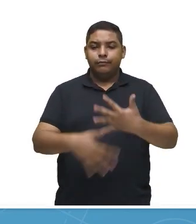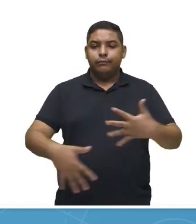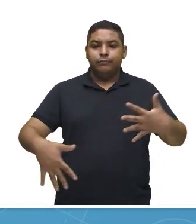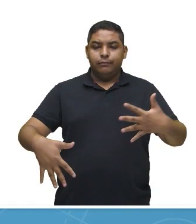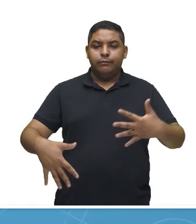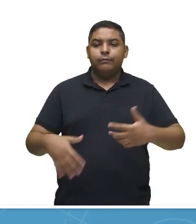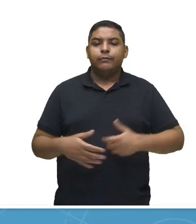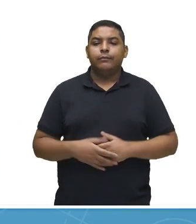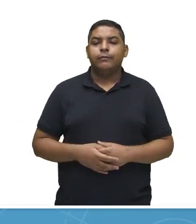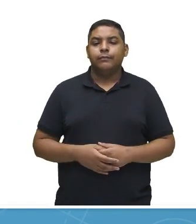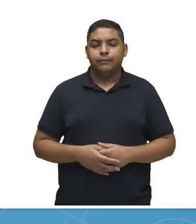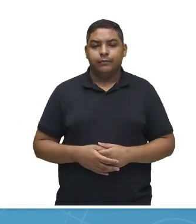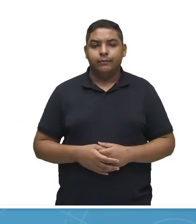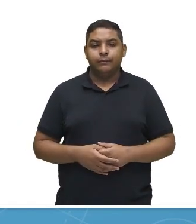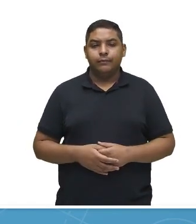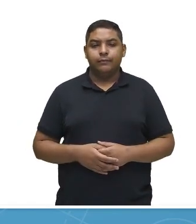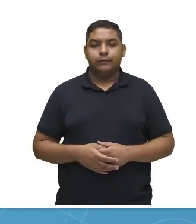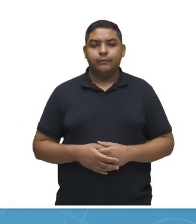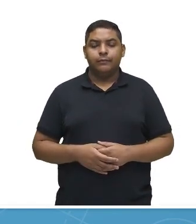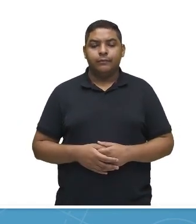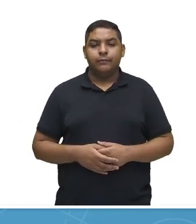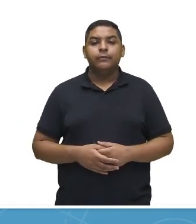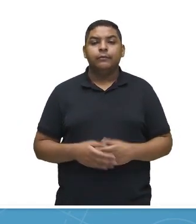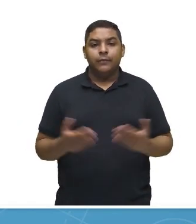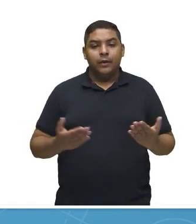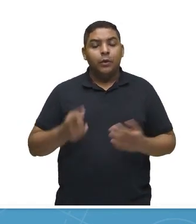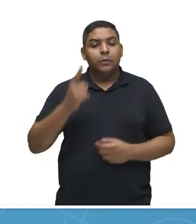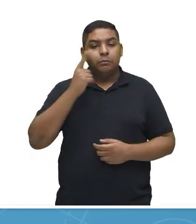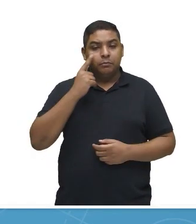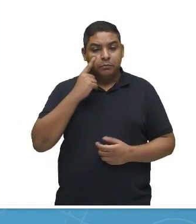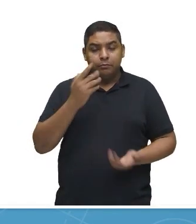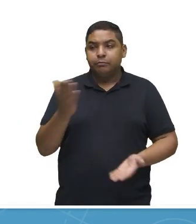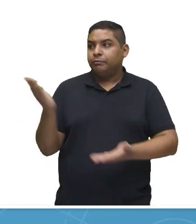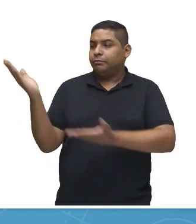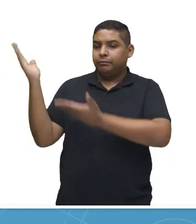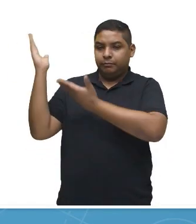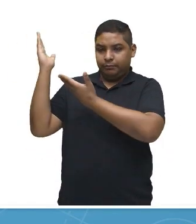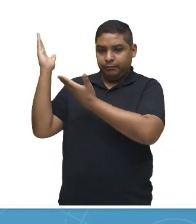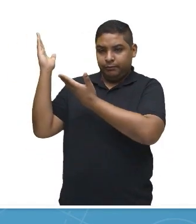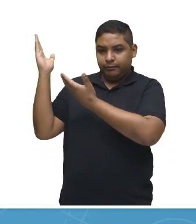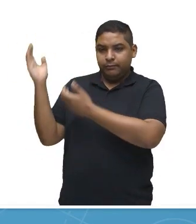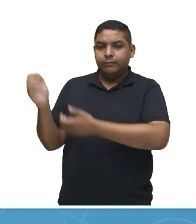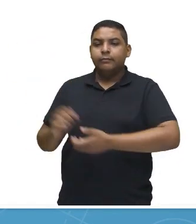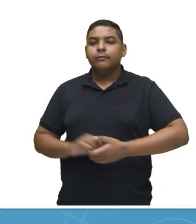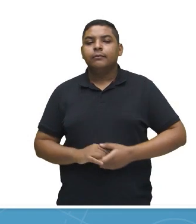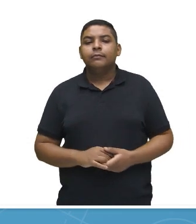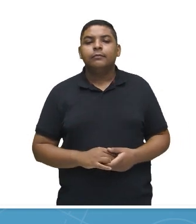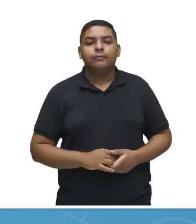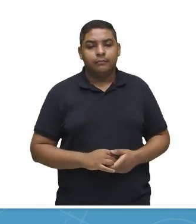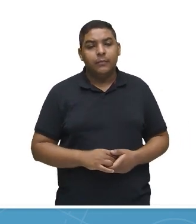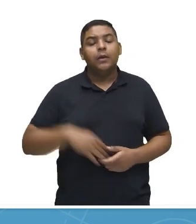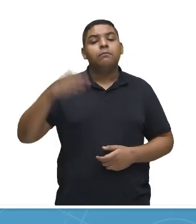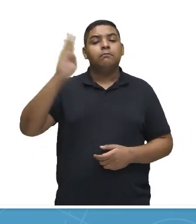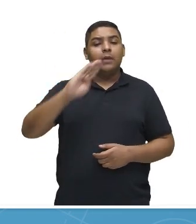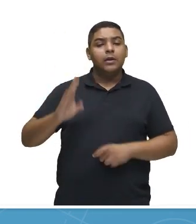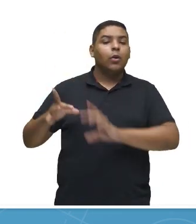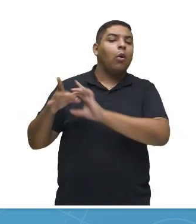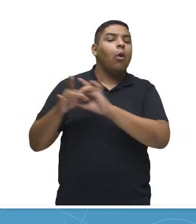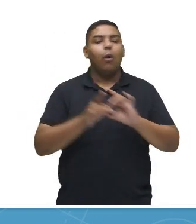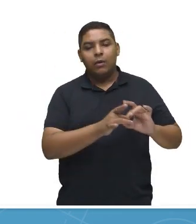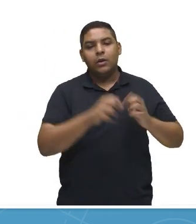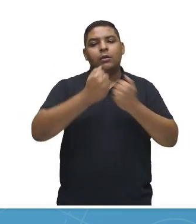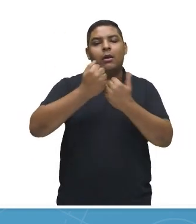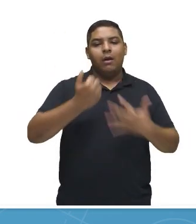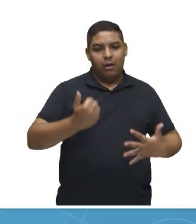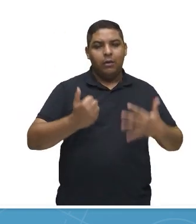ser relacionado à nossa aula. Vamos à questão, então? Diz o seguinte. Brasil, no contexto da hierarquia urbana